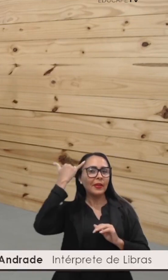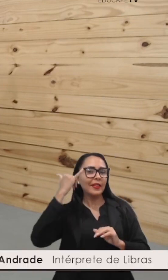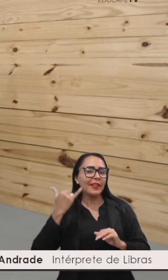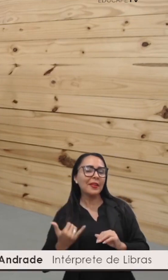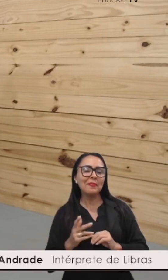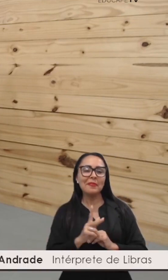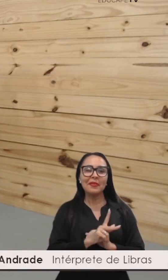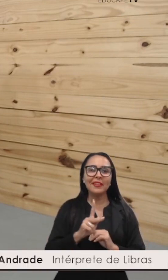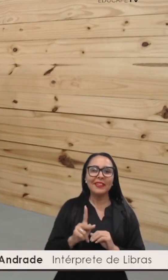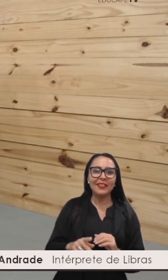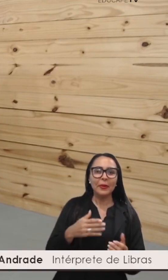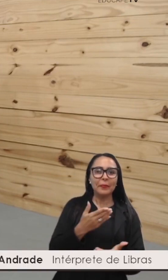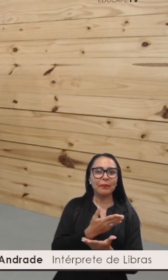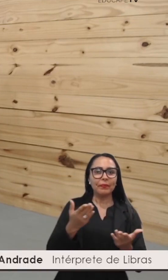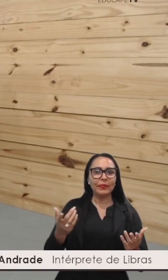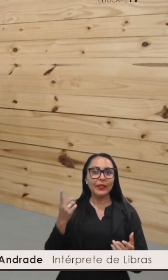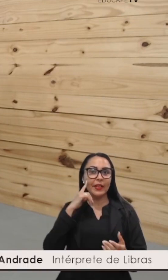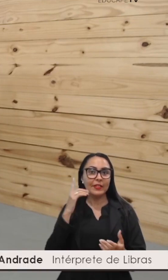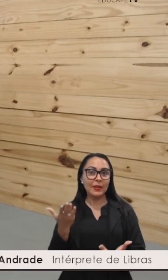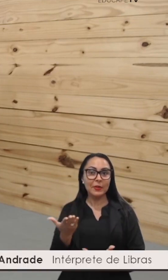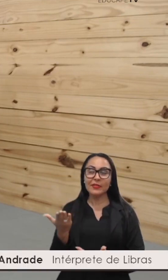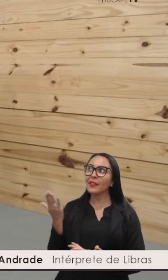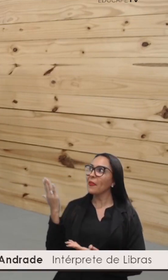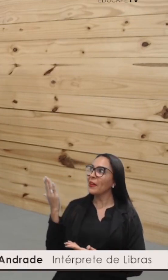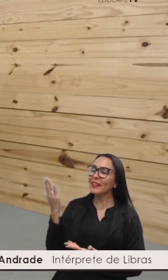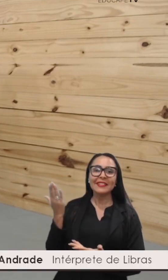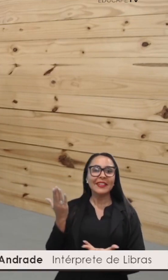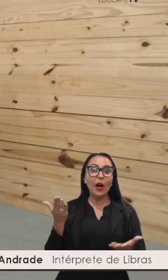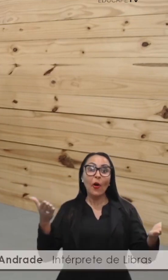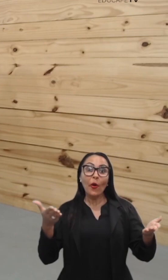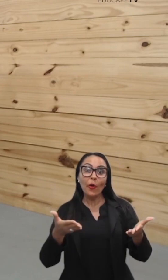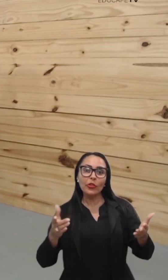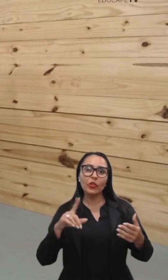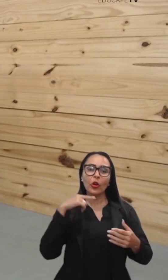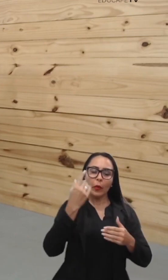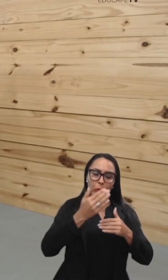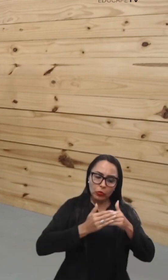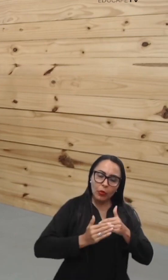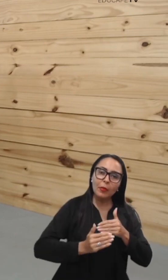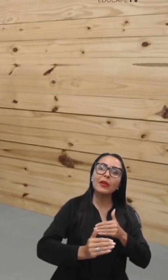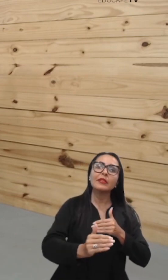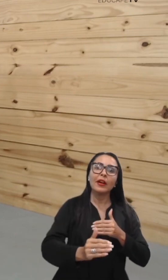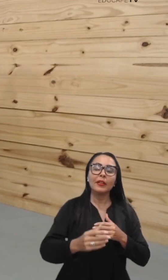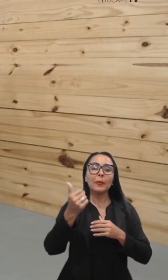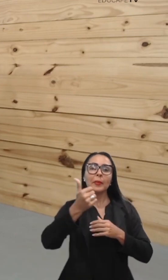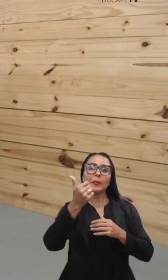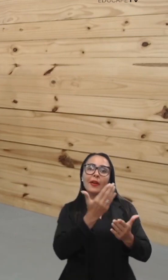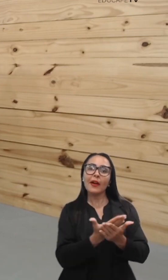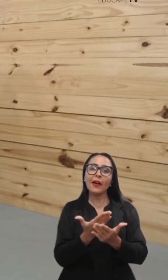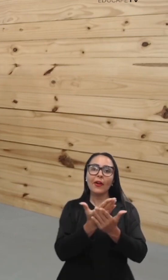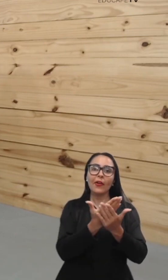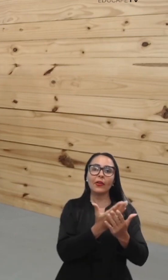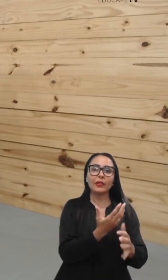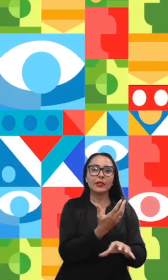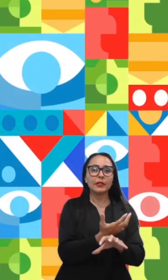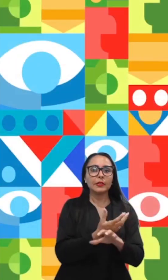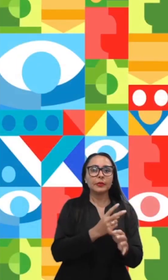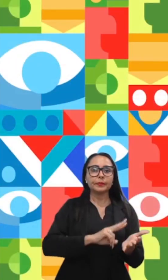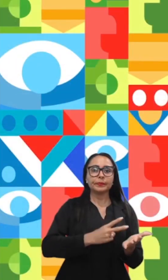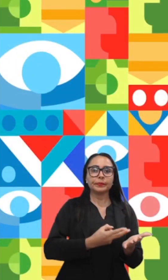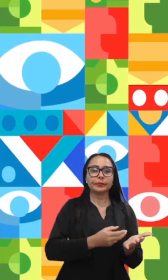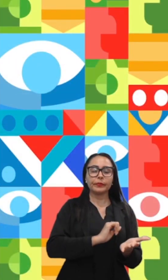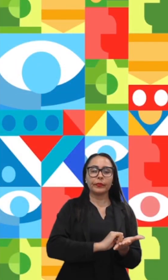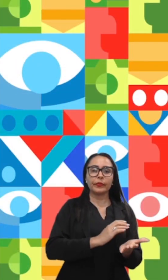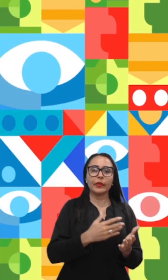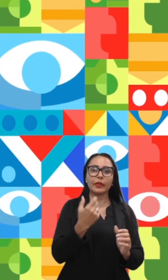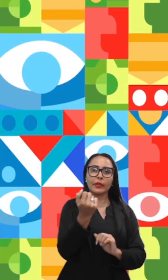Guedes, este é o meu sinal. Hoje nós vamos começar com a primeira aula da disciplina Tradução e